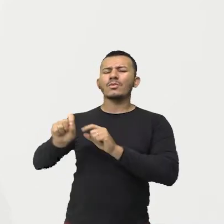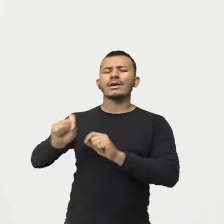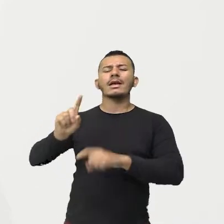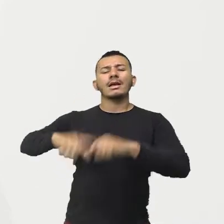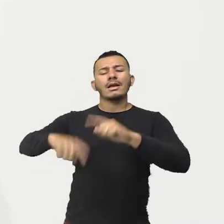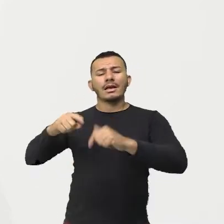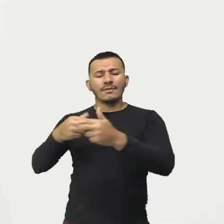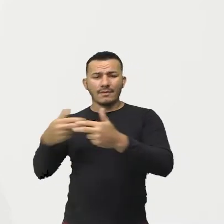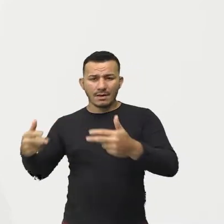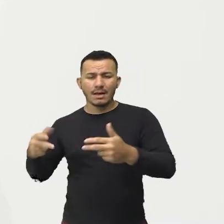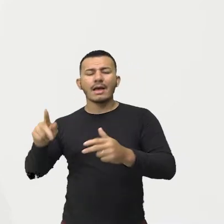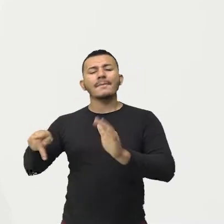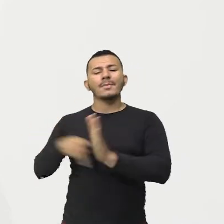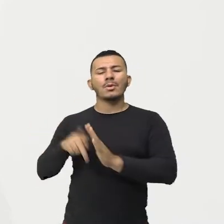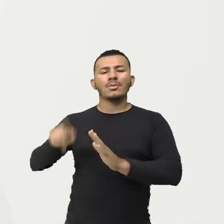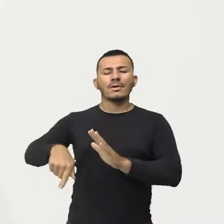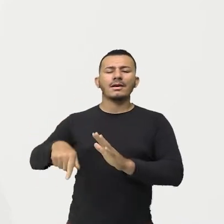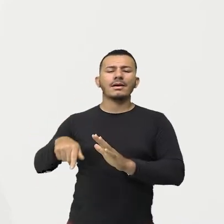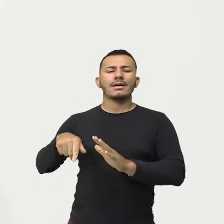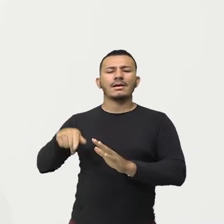as variáveis, pessoal.